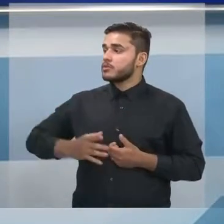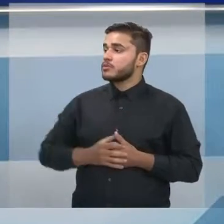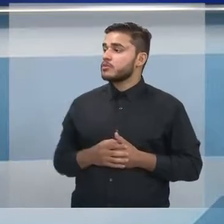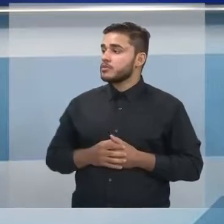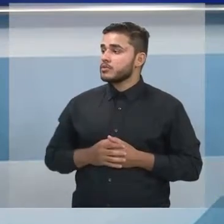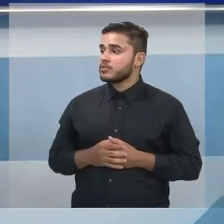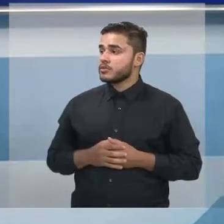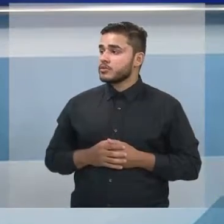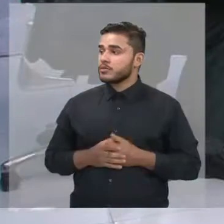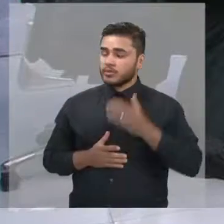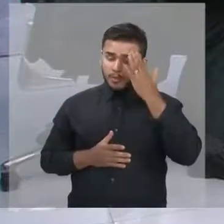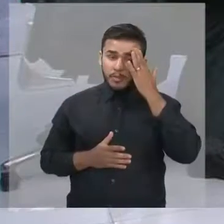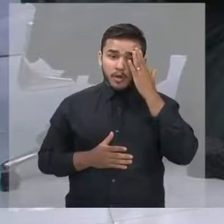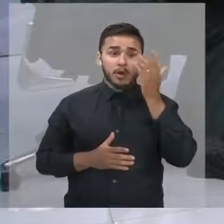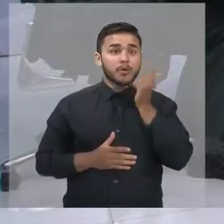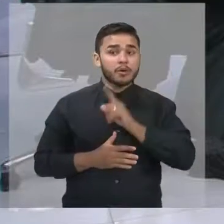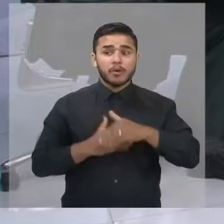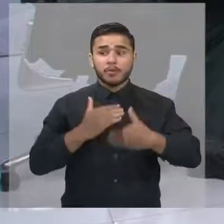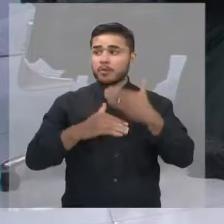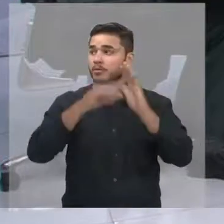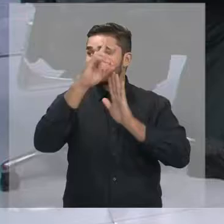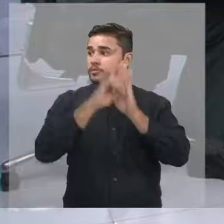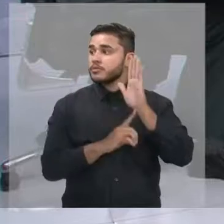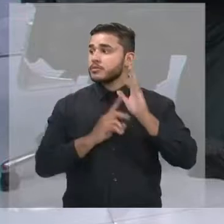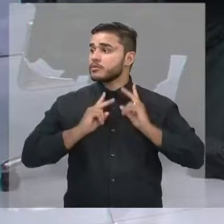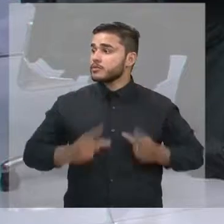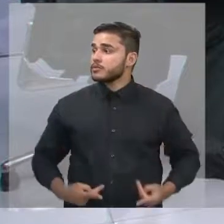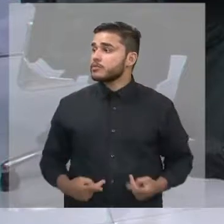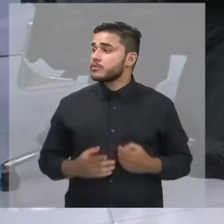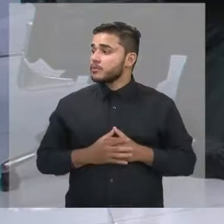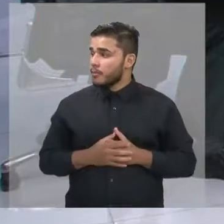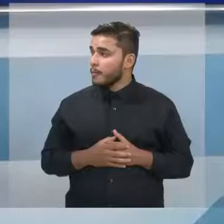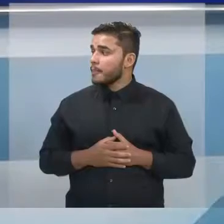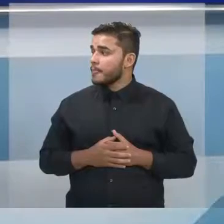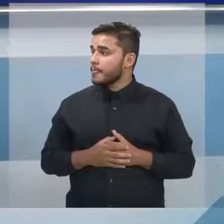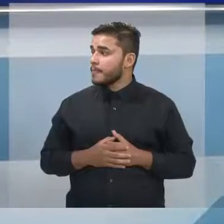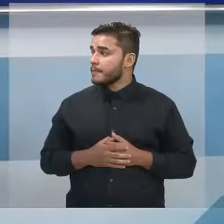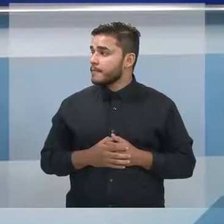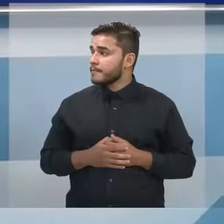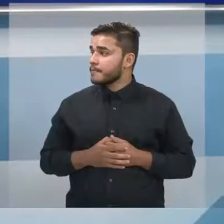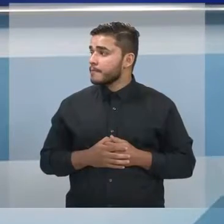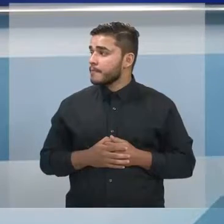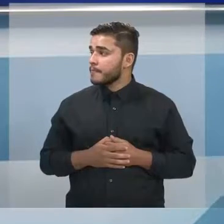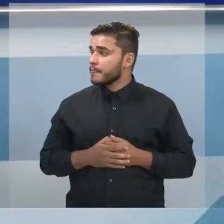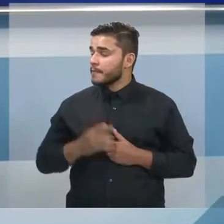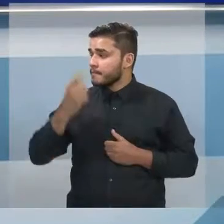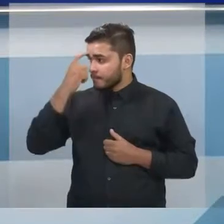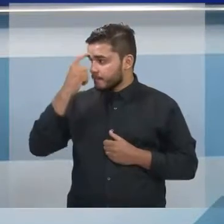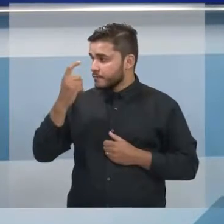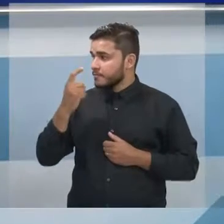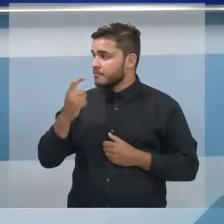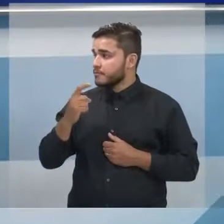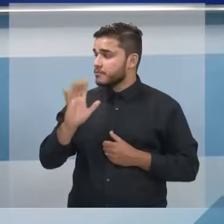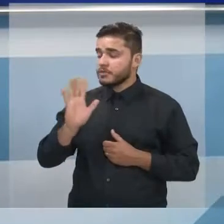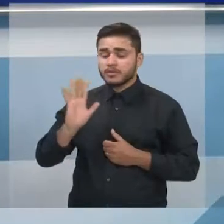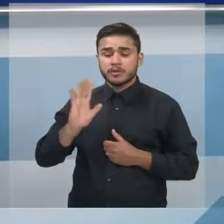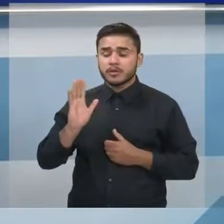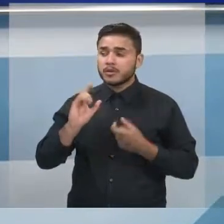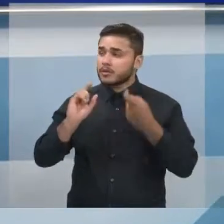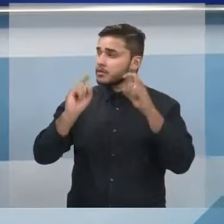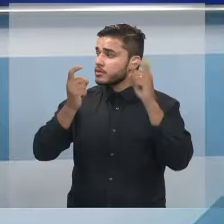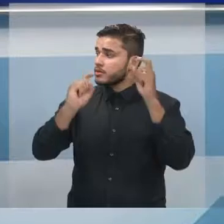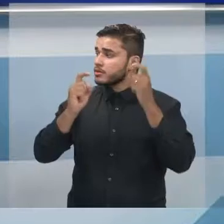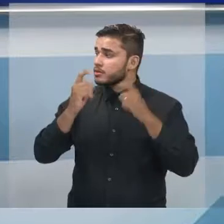44. Período que nos possibilitou avançar nos direitos humanos. Correto. A dignidade da pessoa humana. Não, não estamos discutindo se há um avanço